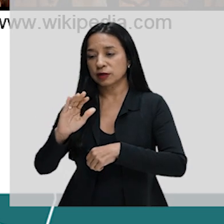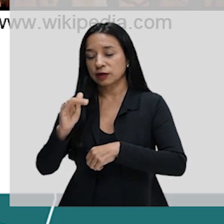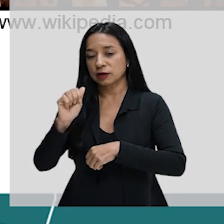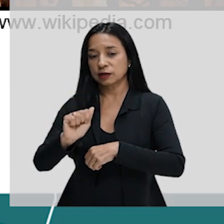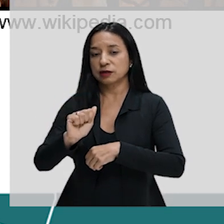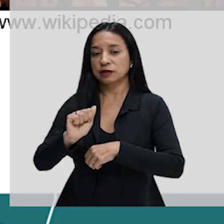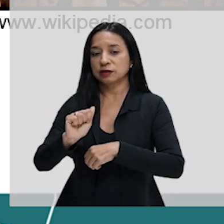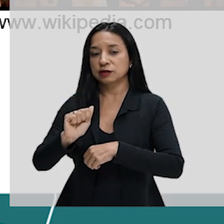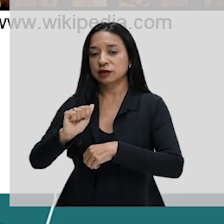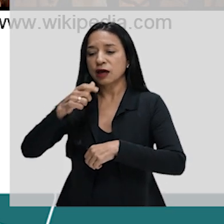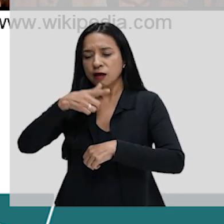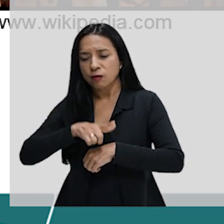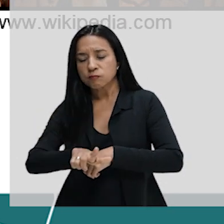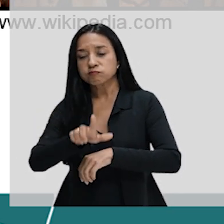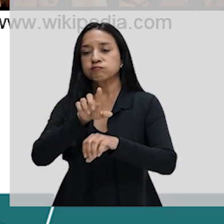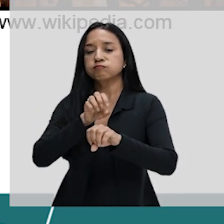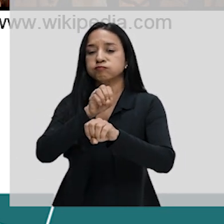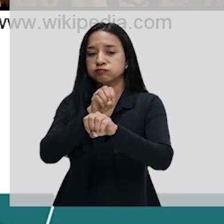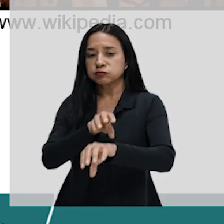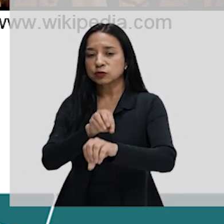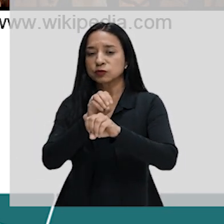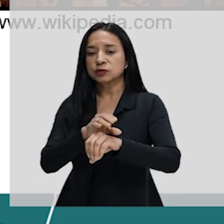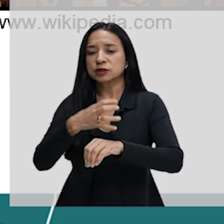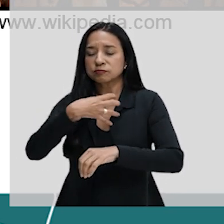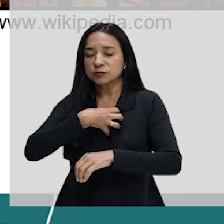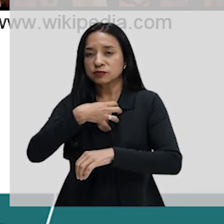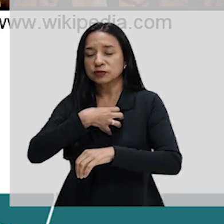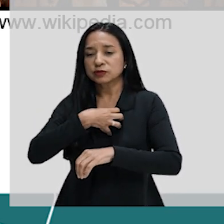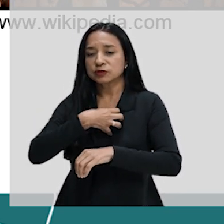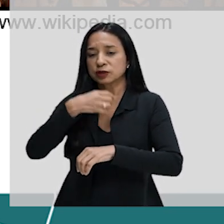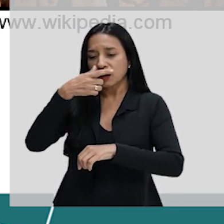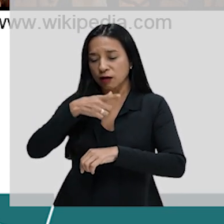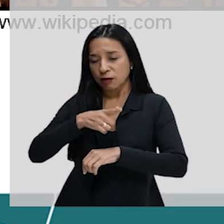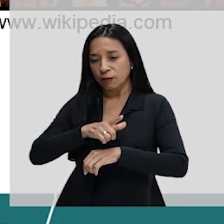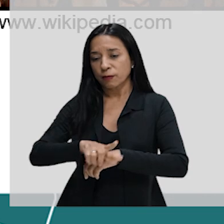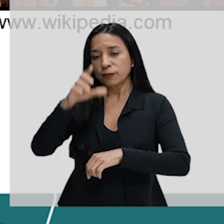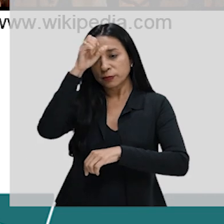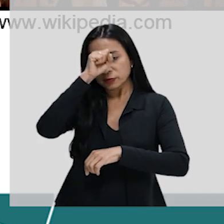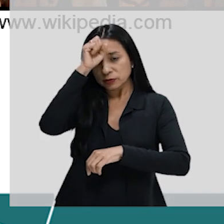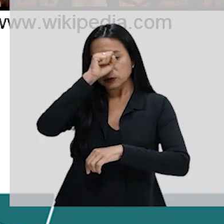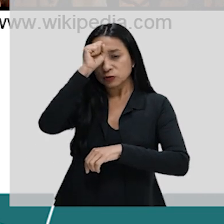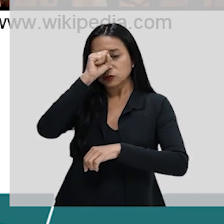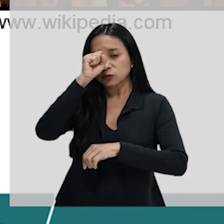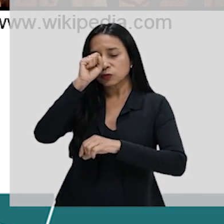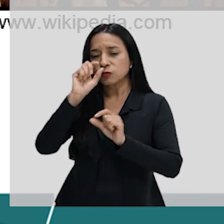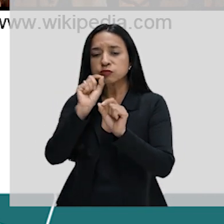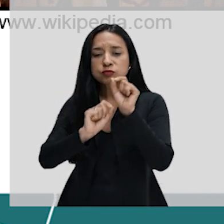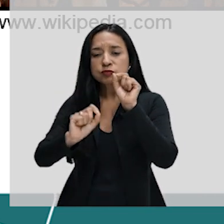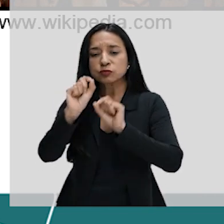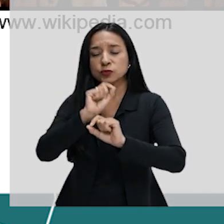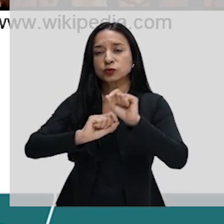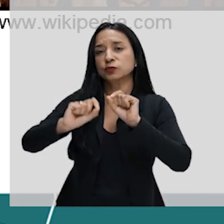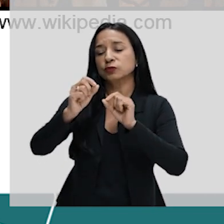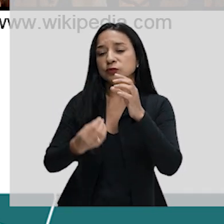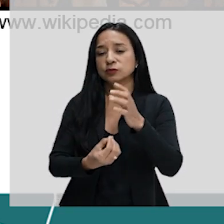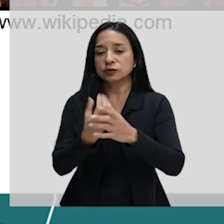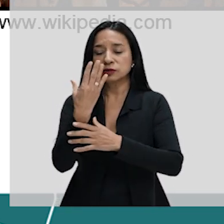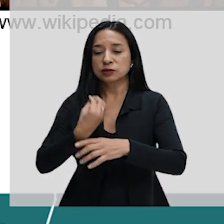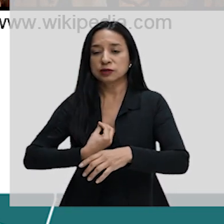resolvermos juntinhos. Então, conceito de biodança. Para quem nunca ouviu falar em biodança, vamos aprender aqui agora o que